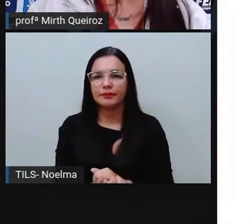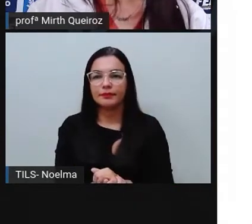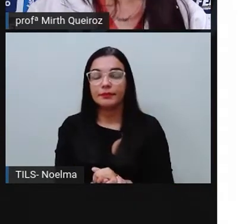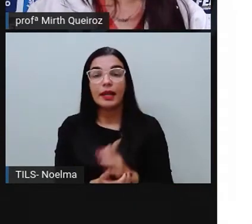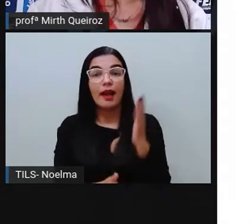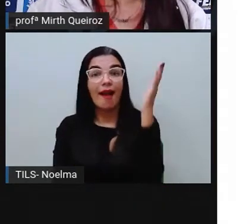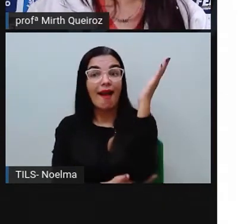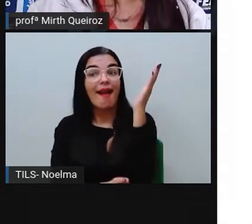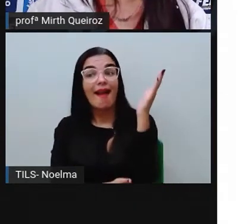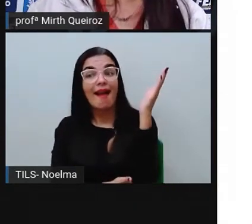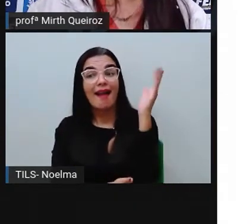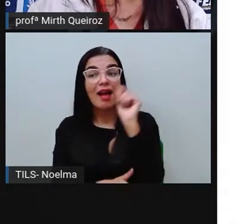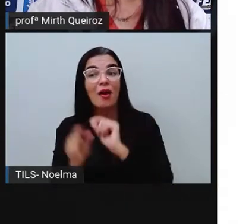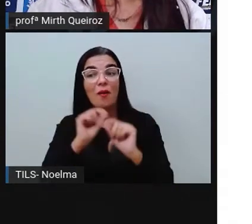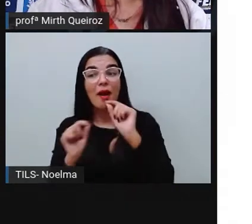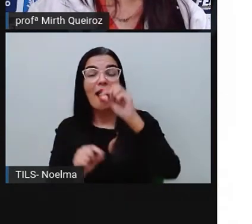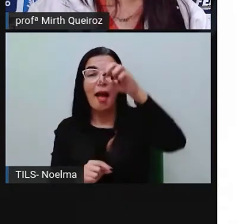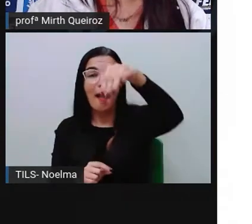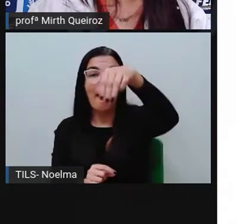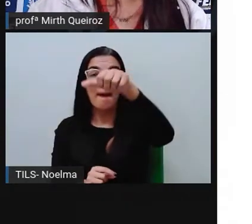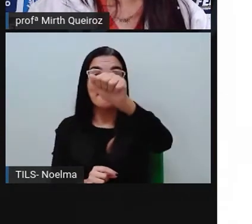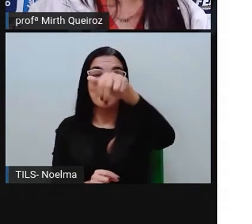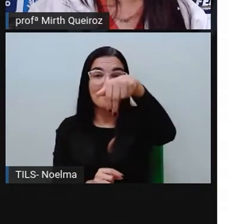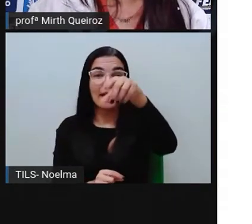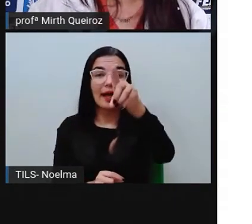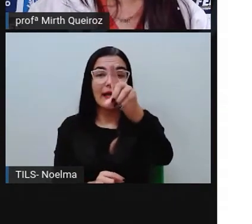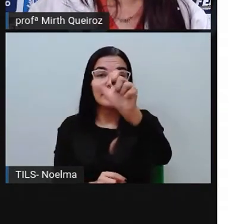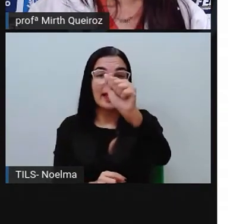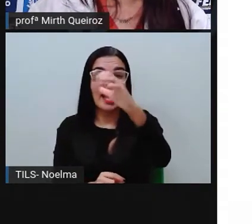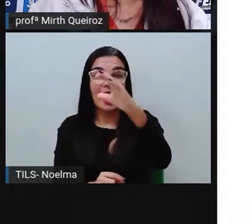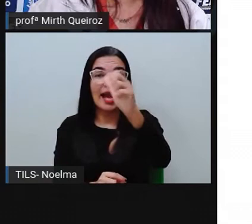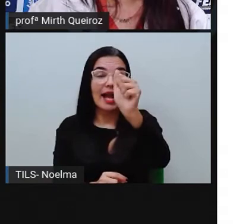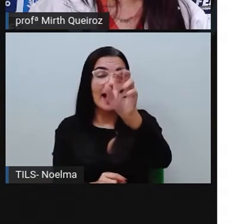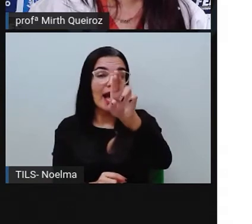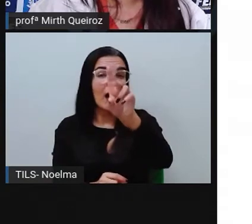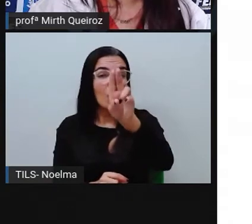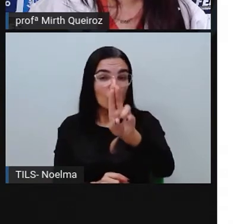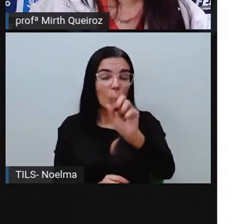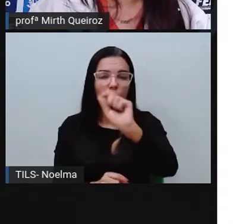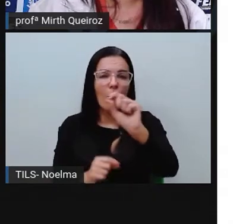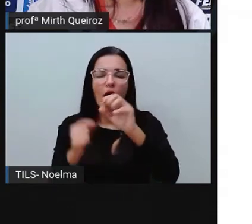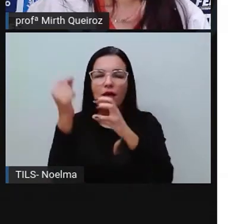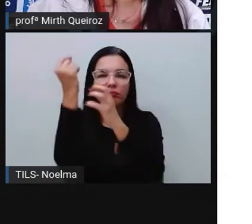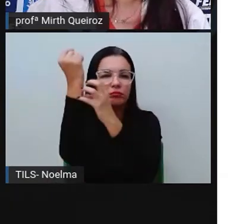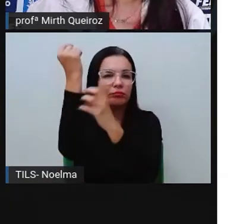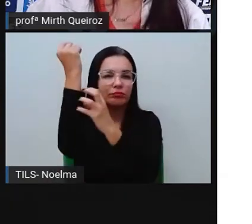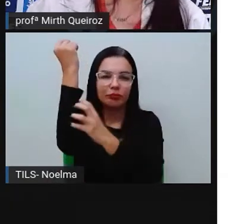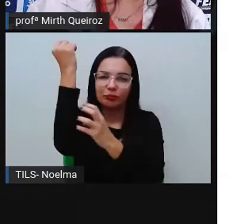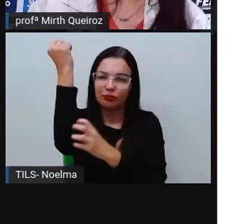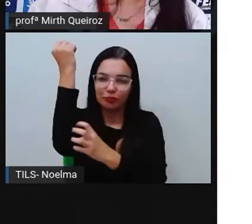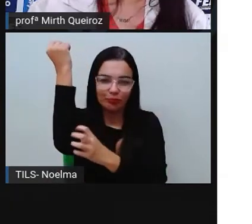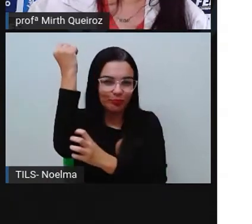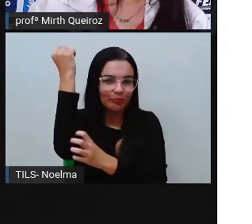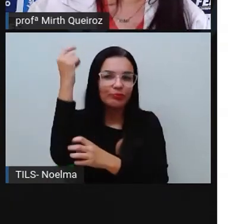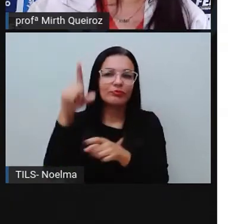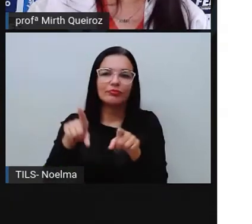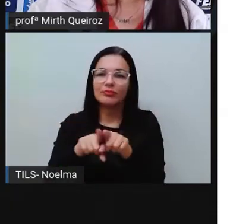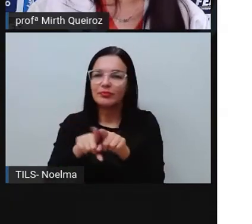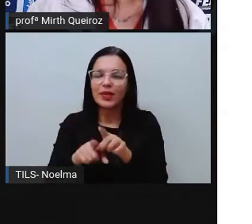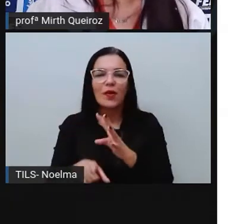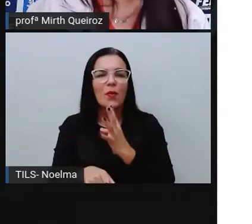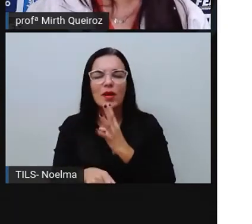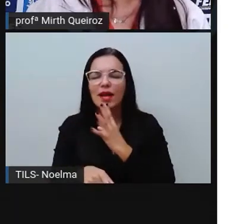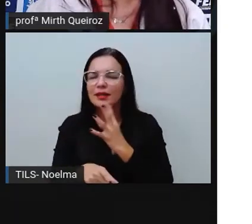O mandacaru é uma espécie de cacto da flora da Caatinga. O mandacaru, que é muito